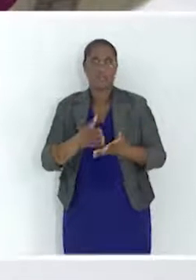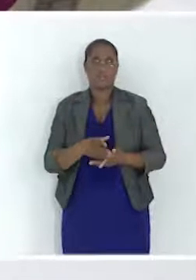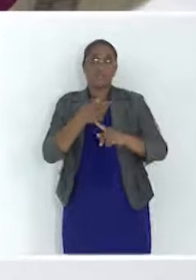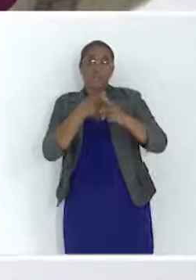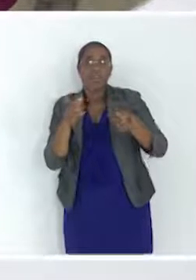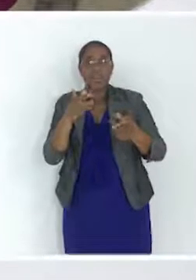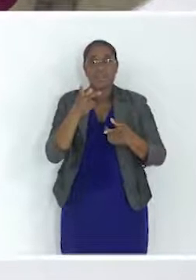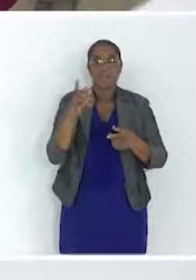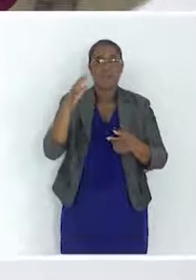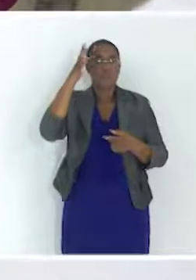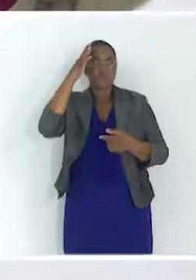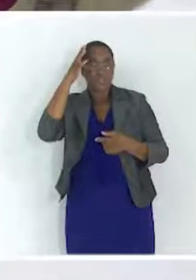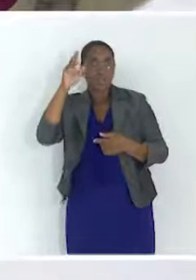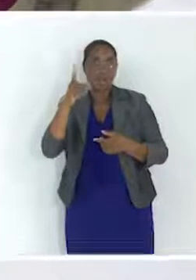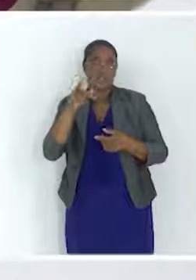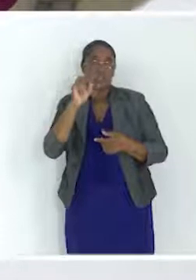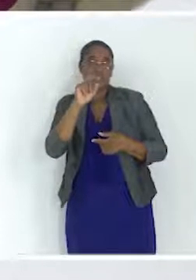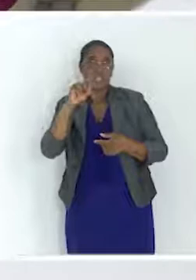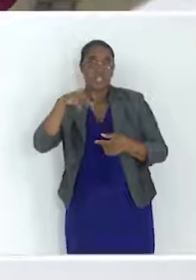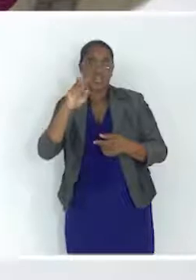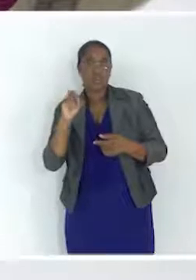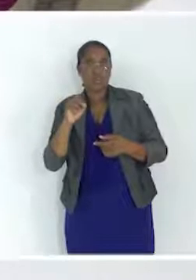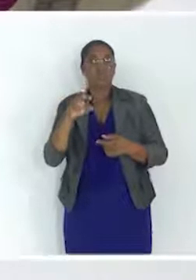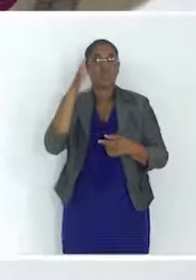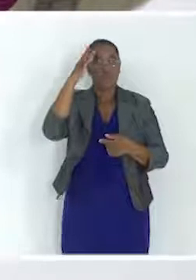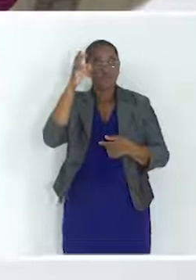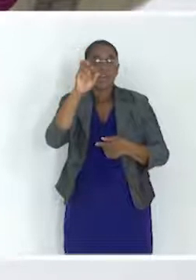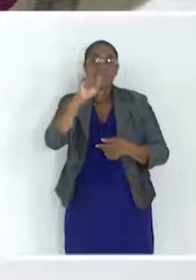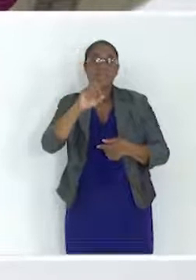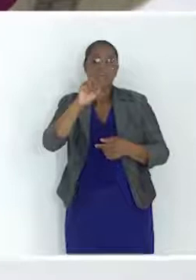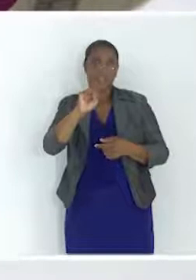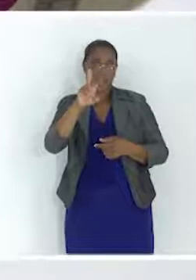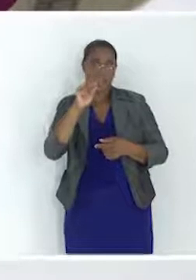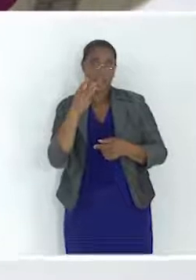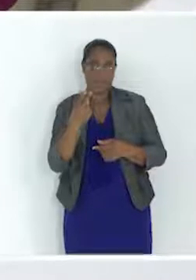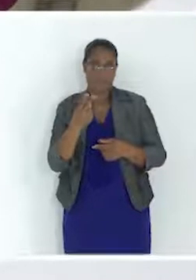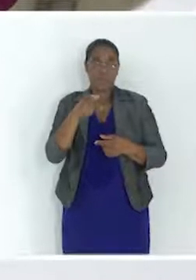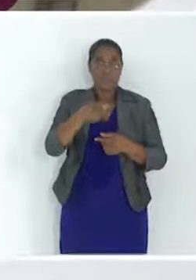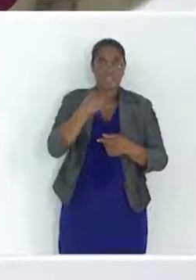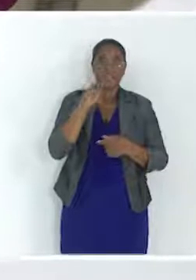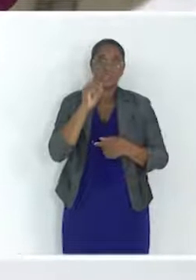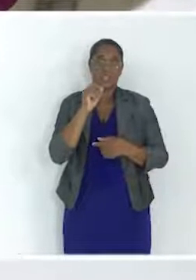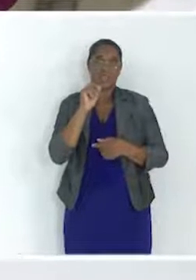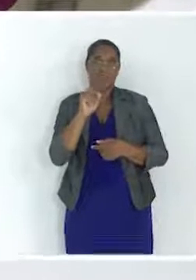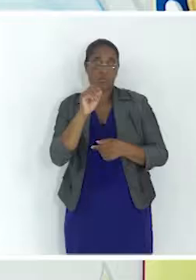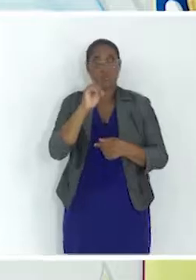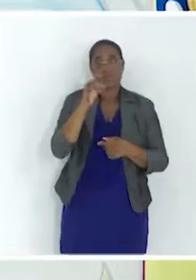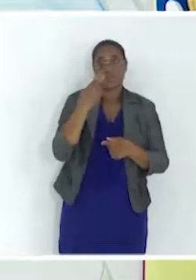número e quanto ao grau. Esses nomes, esses substantivos ou as palavras